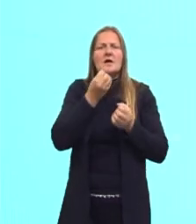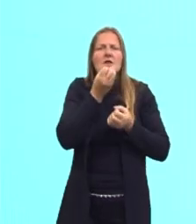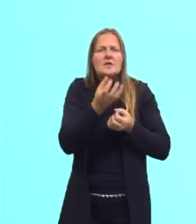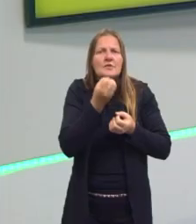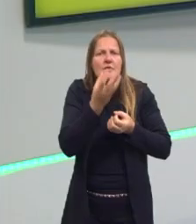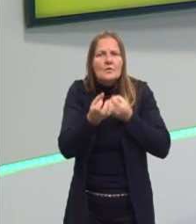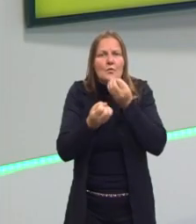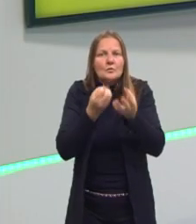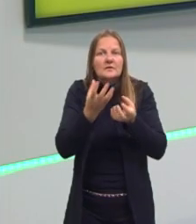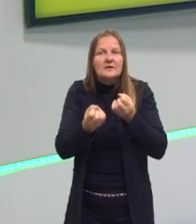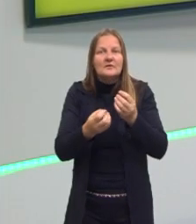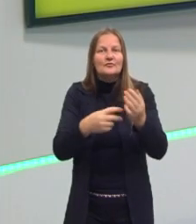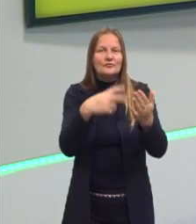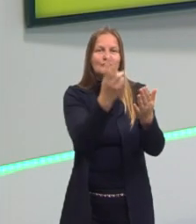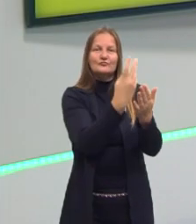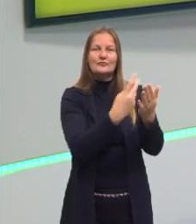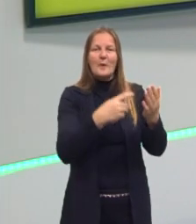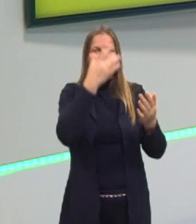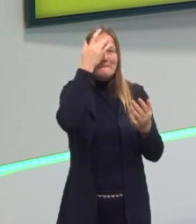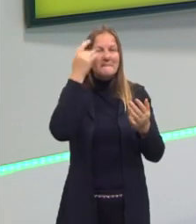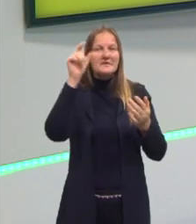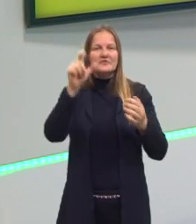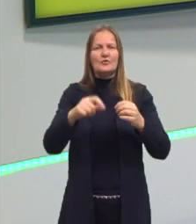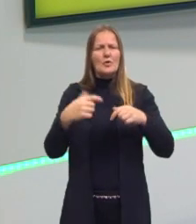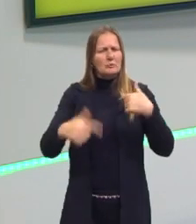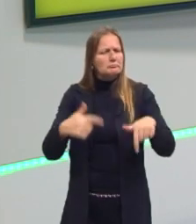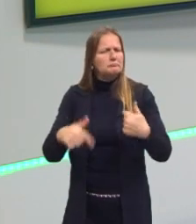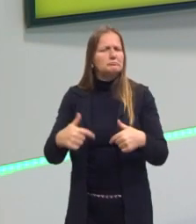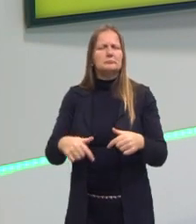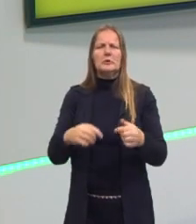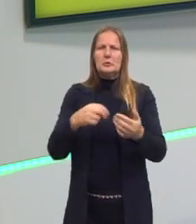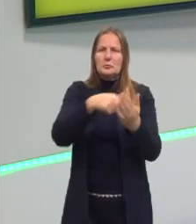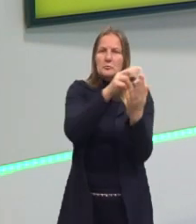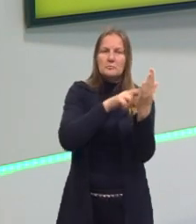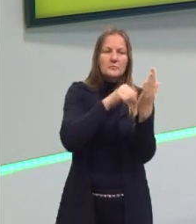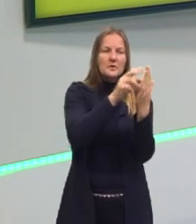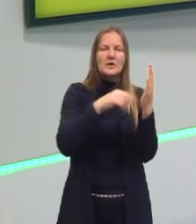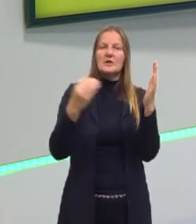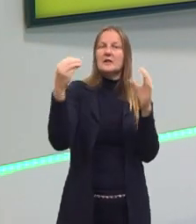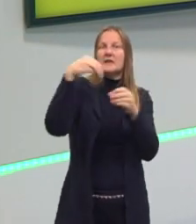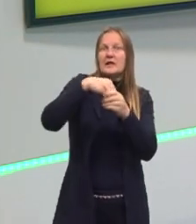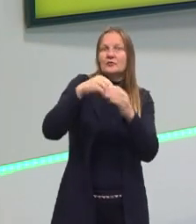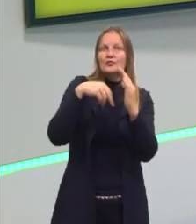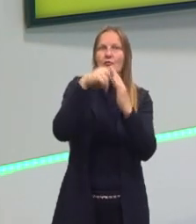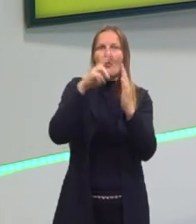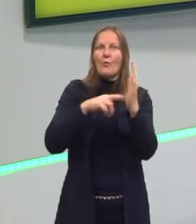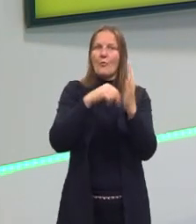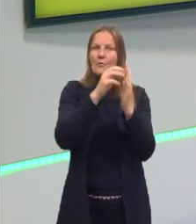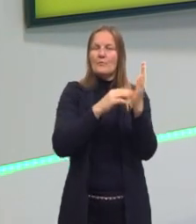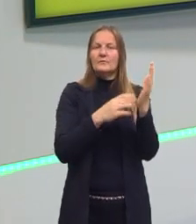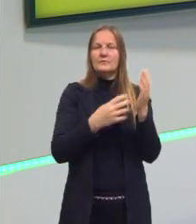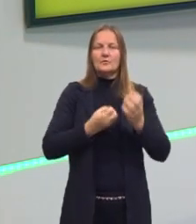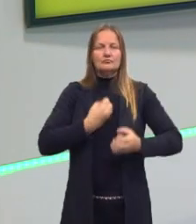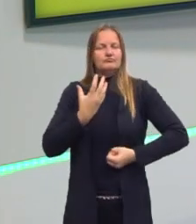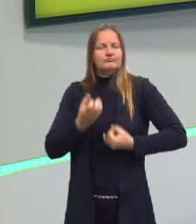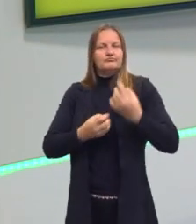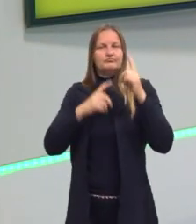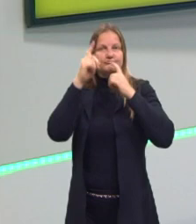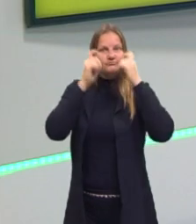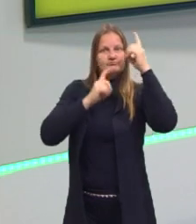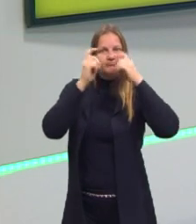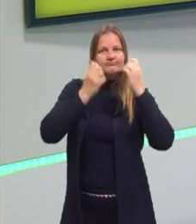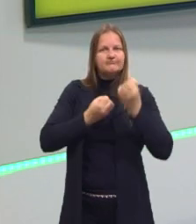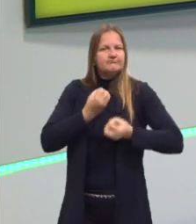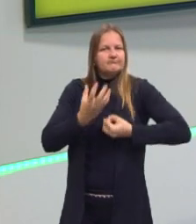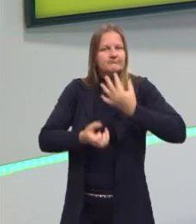narrativas utilizando homens comuns da classe trabalhadora né a gente percebe a expressividade que é uma característica